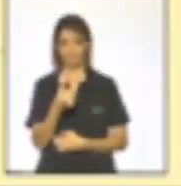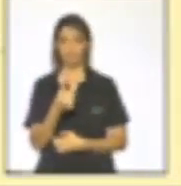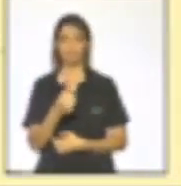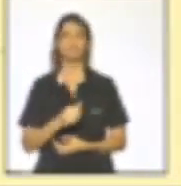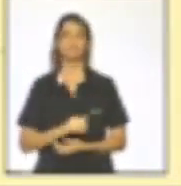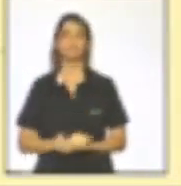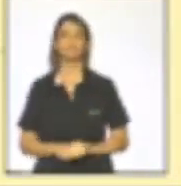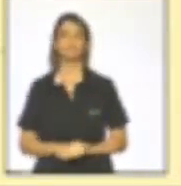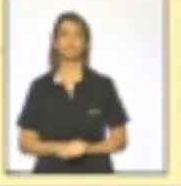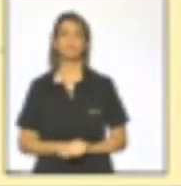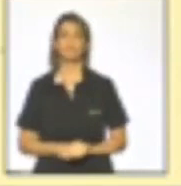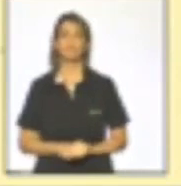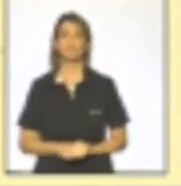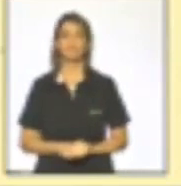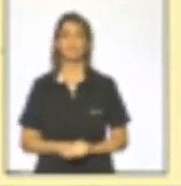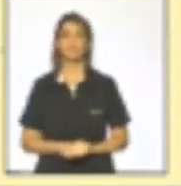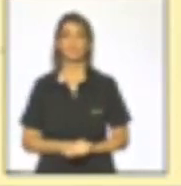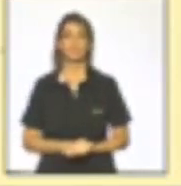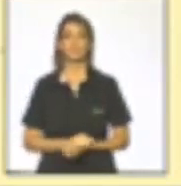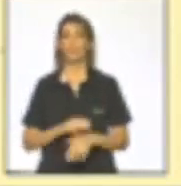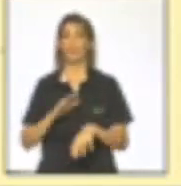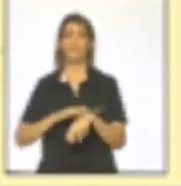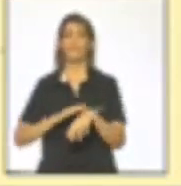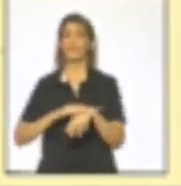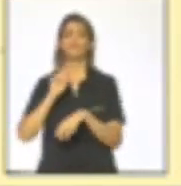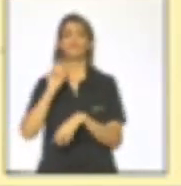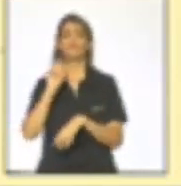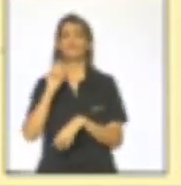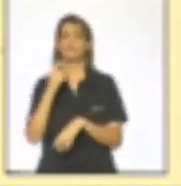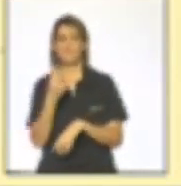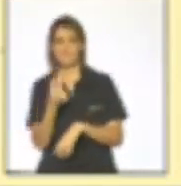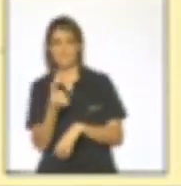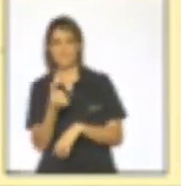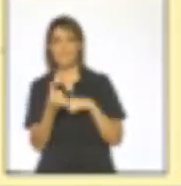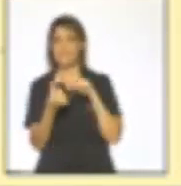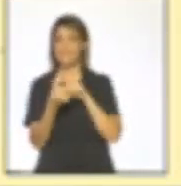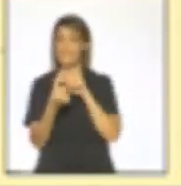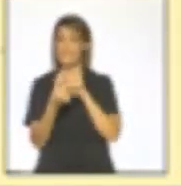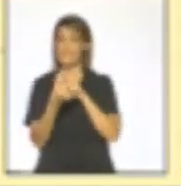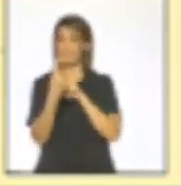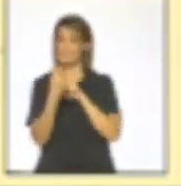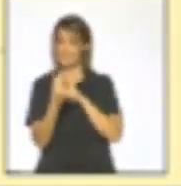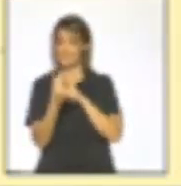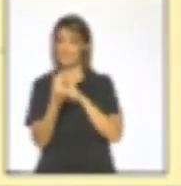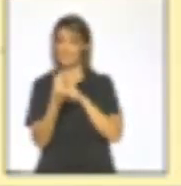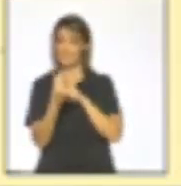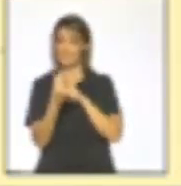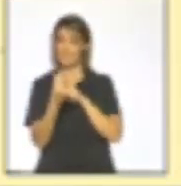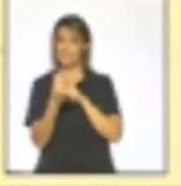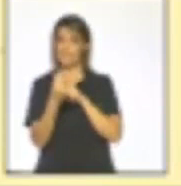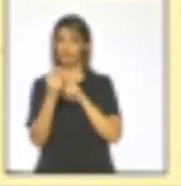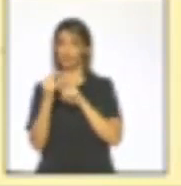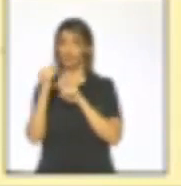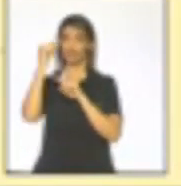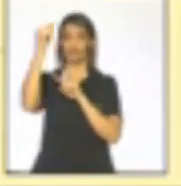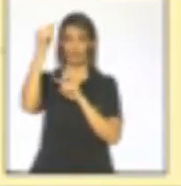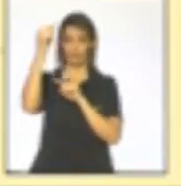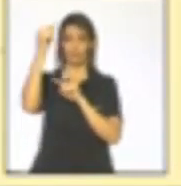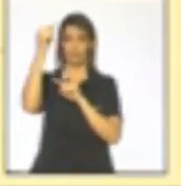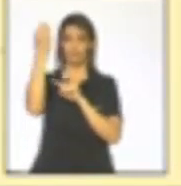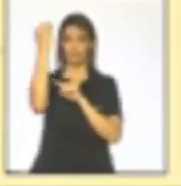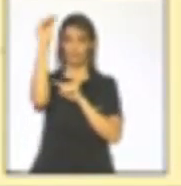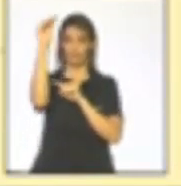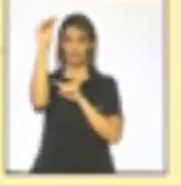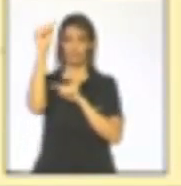16. O que que ele faz com esse 16? Esse 16 aqui, ele vai subir.